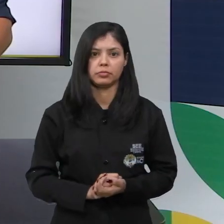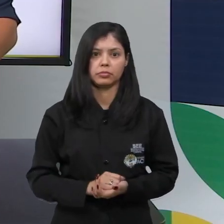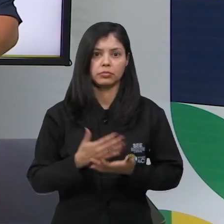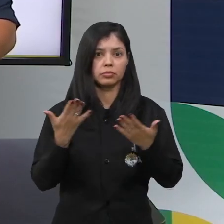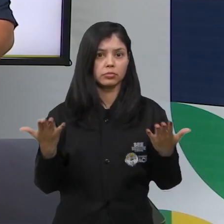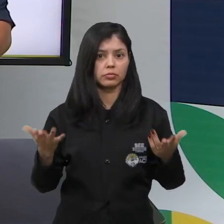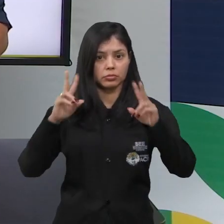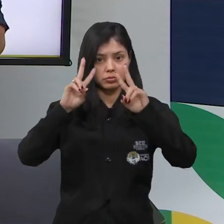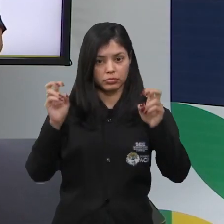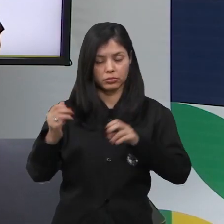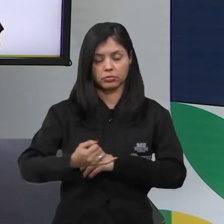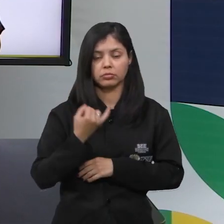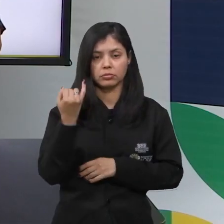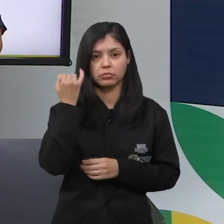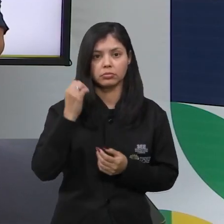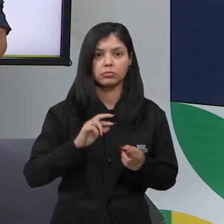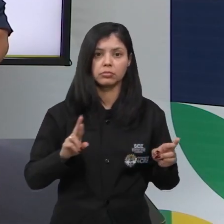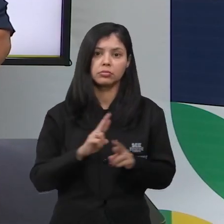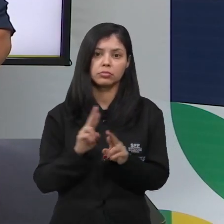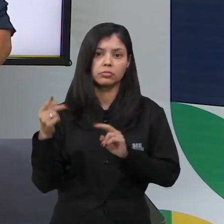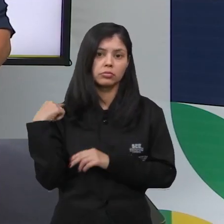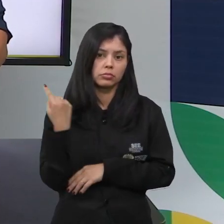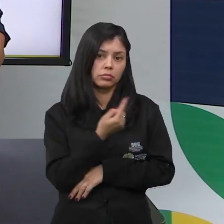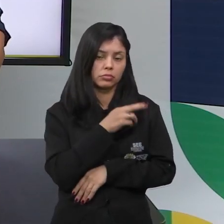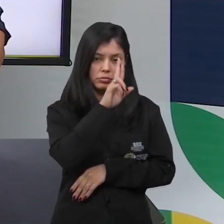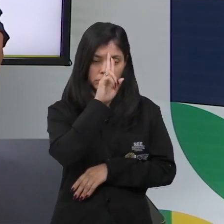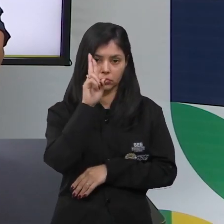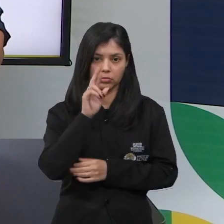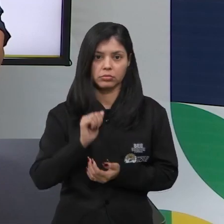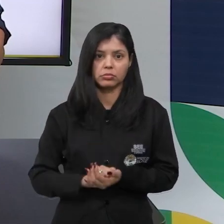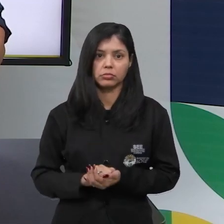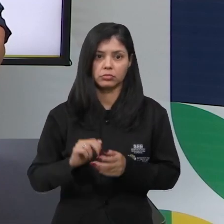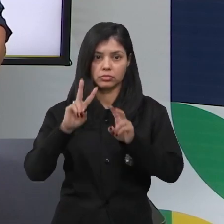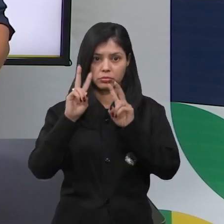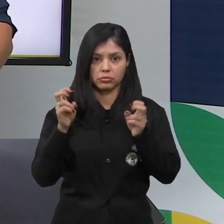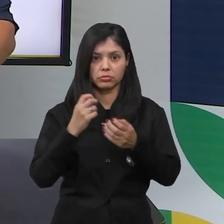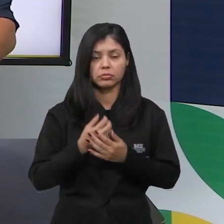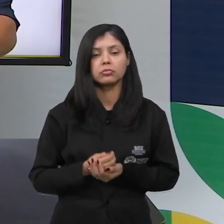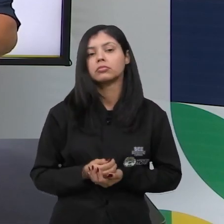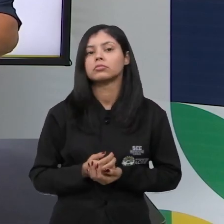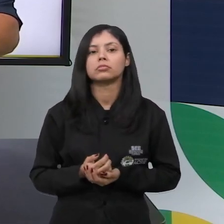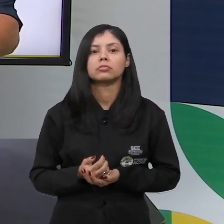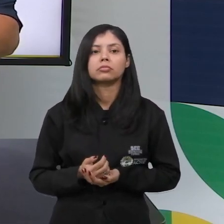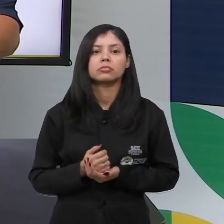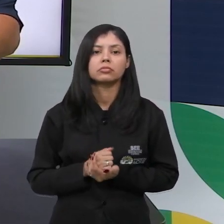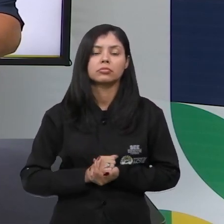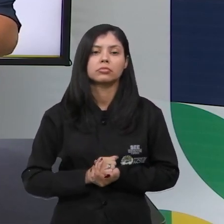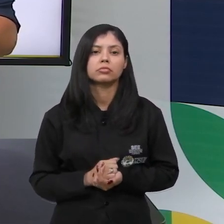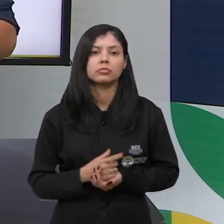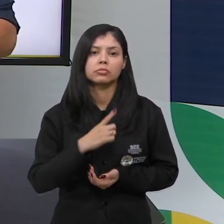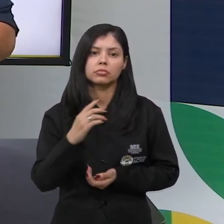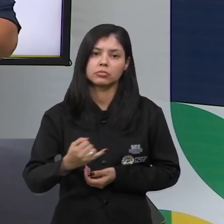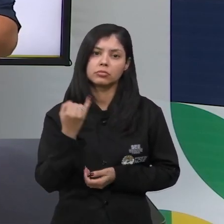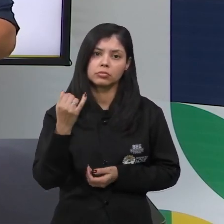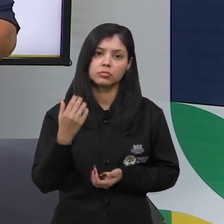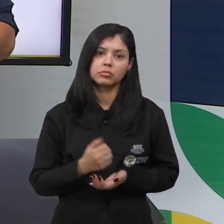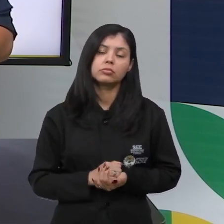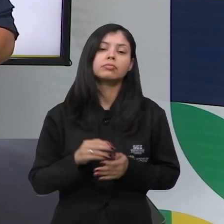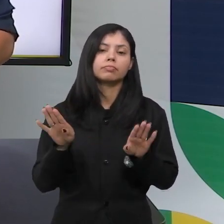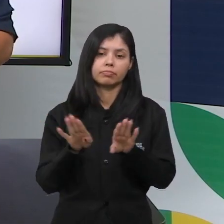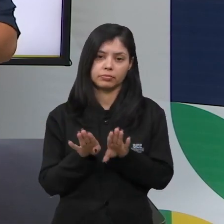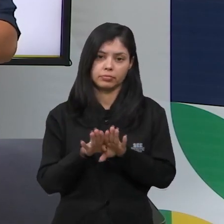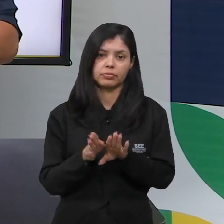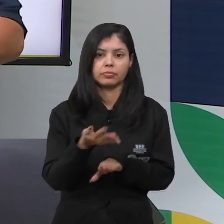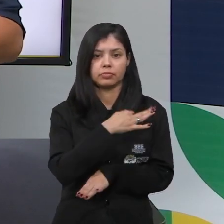Um tema muito importante relativo à nossa história. Um tema que é de extrema importância na vida